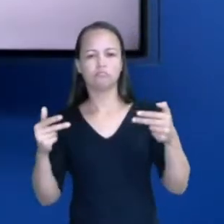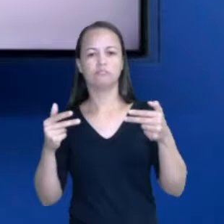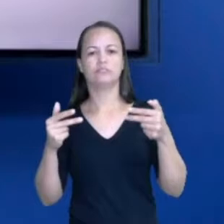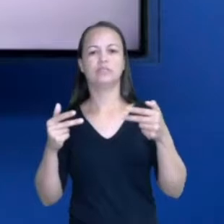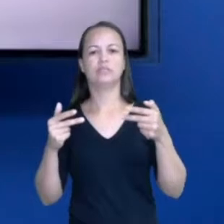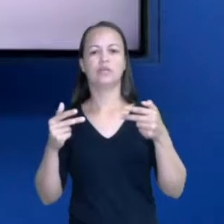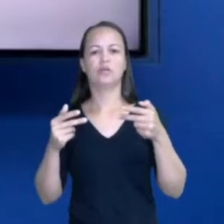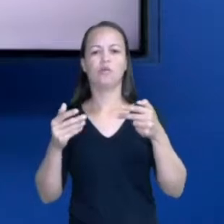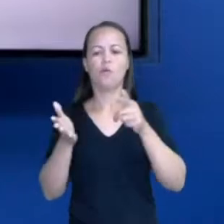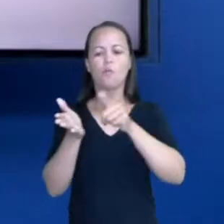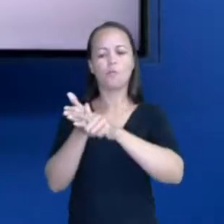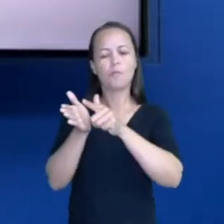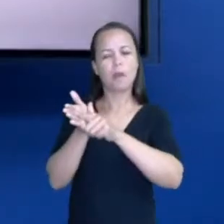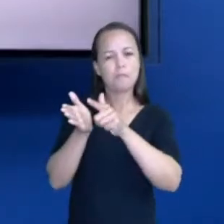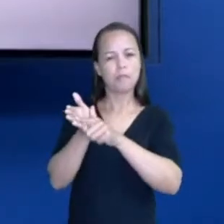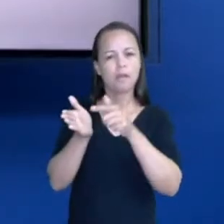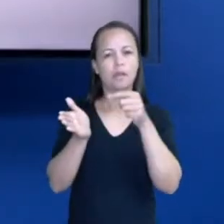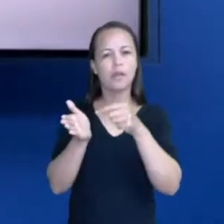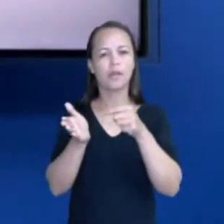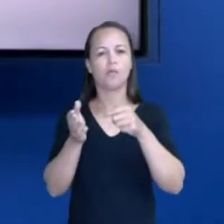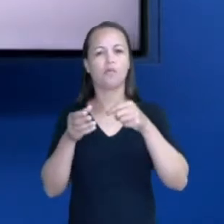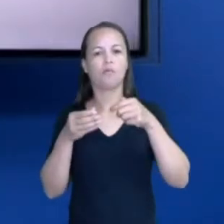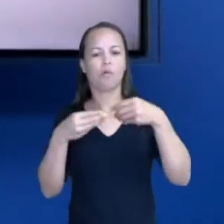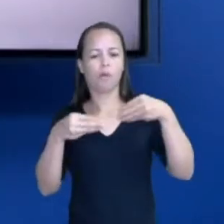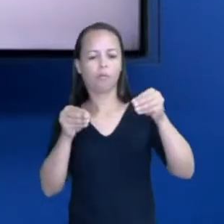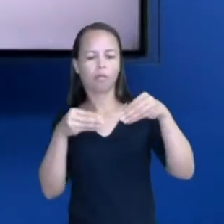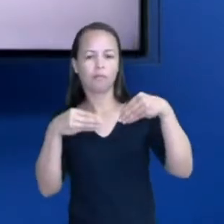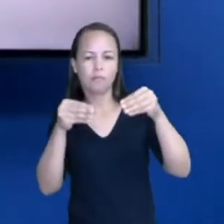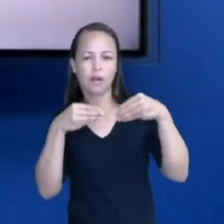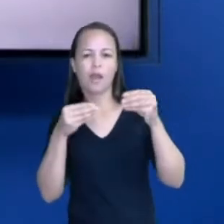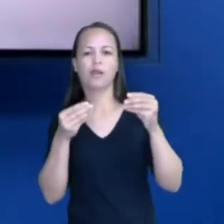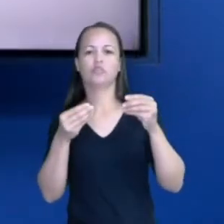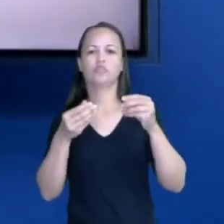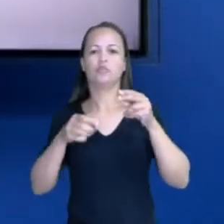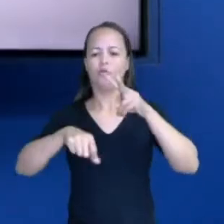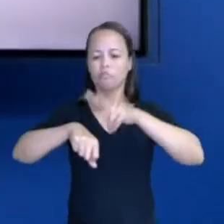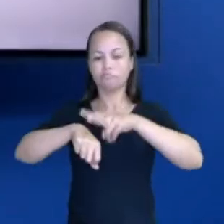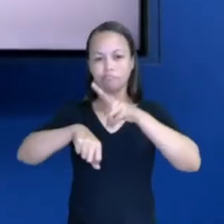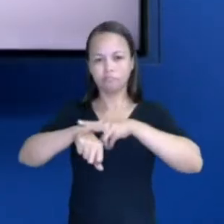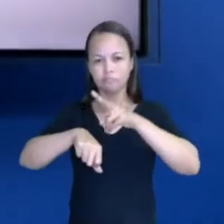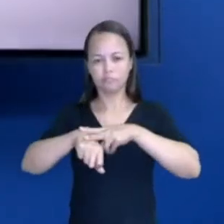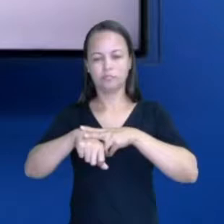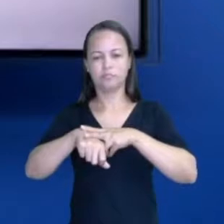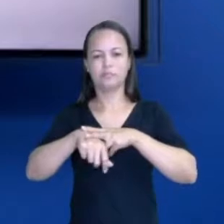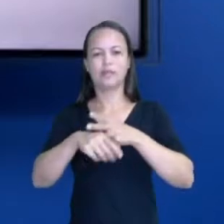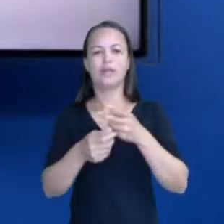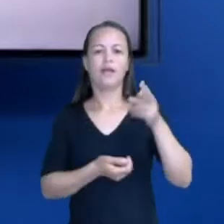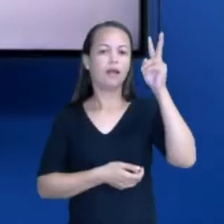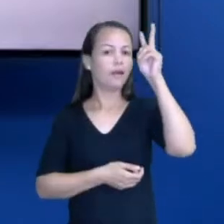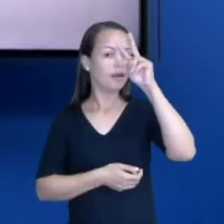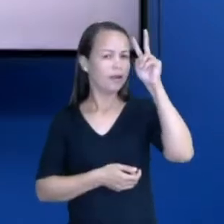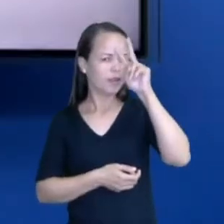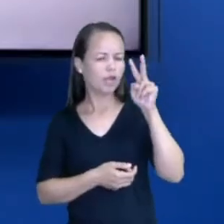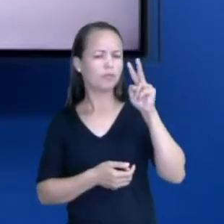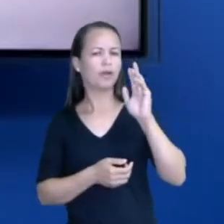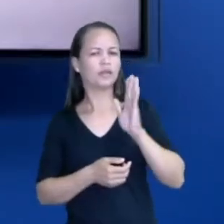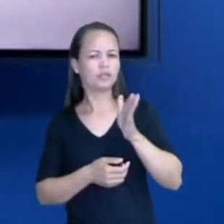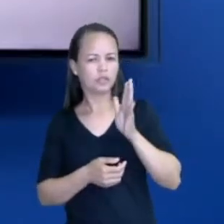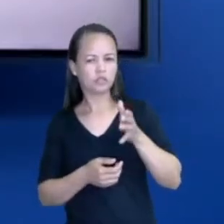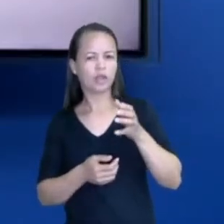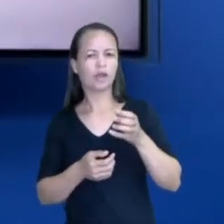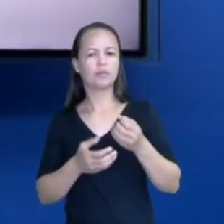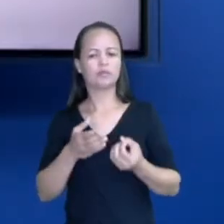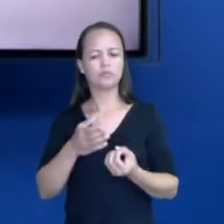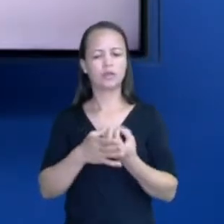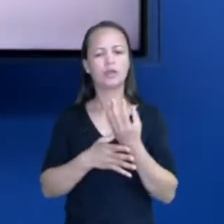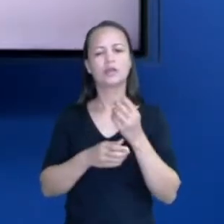a folha de papel, como o plástico, o vidro. Lembram que a gente aprendeu a respeito da origem desses materiais?